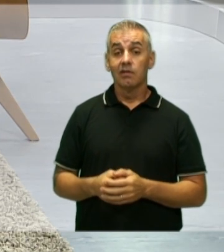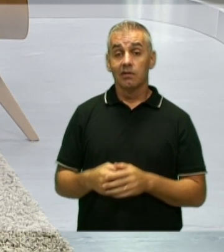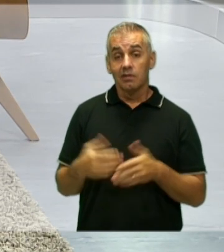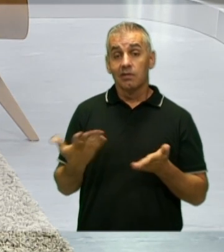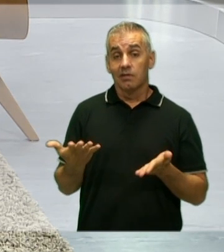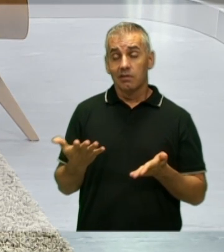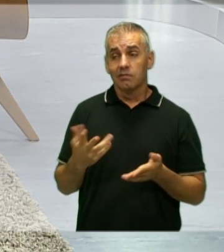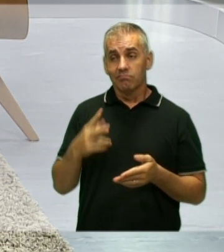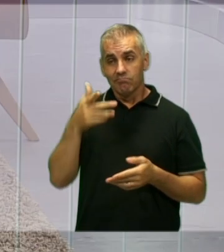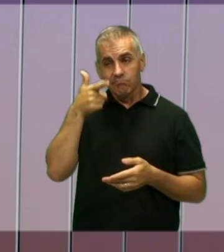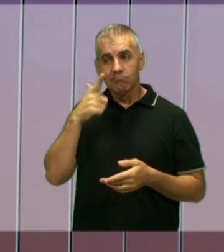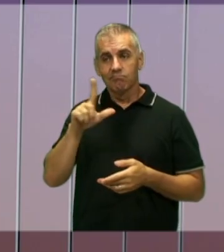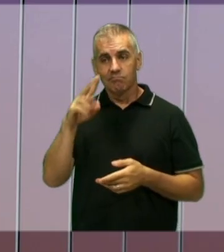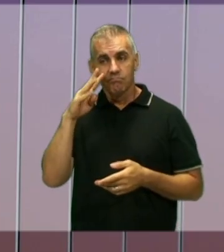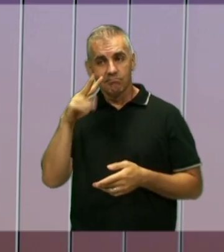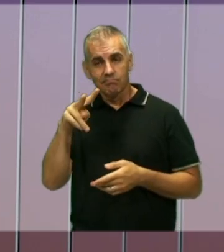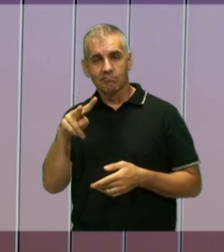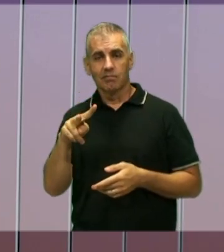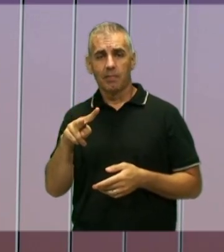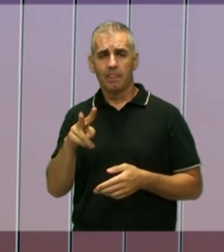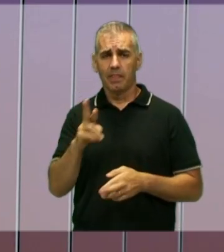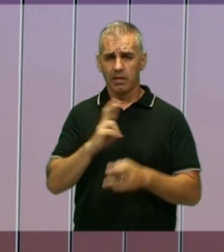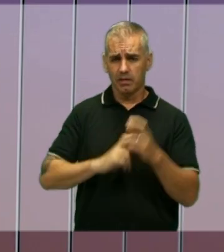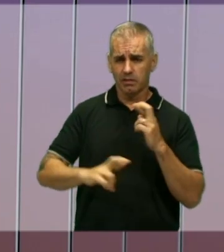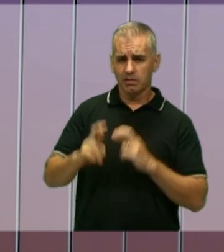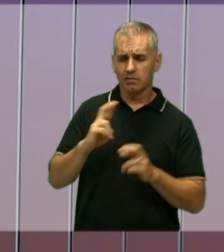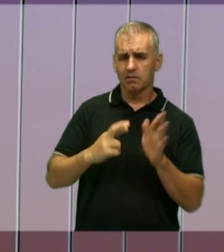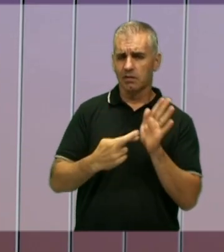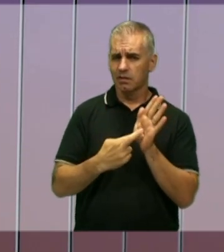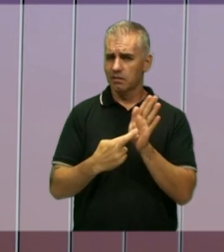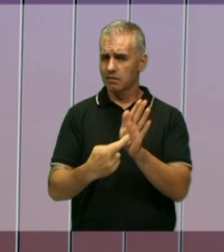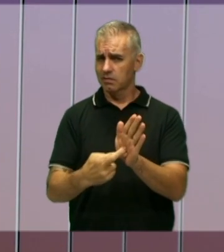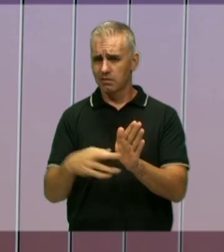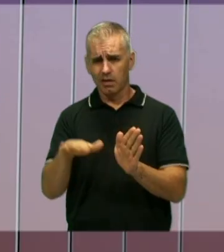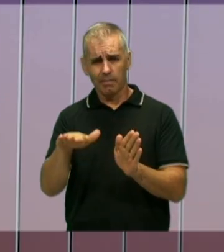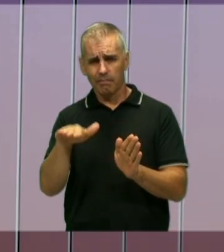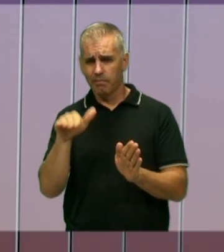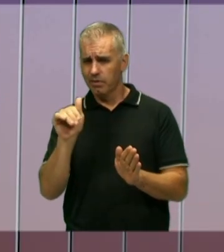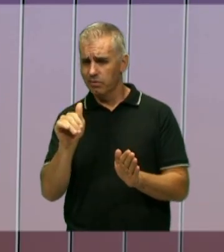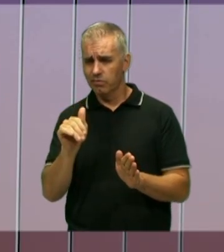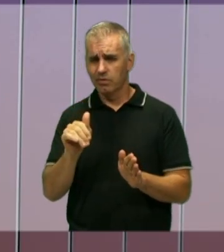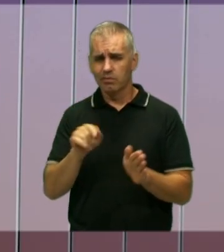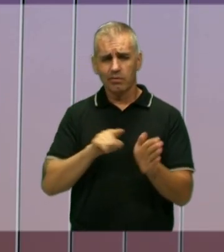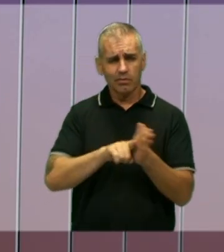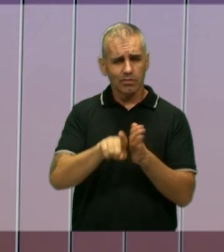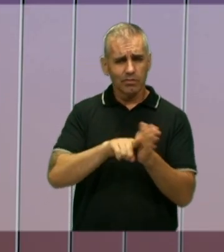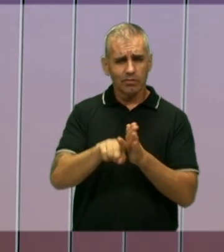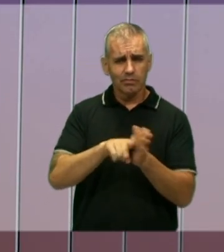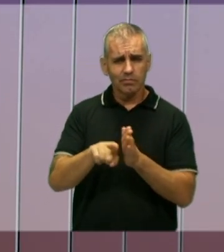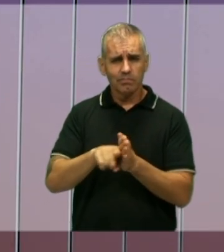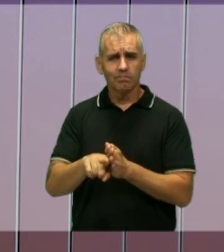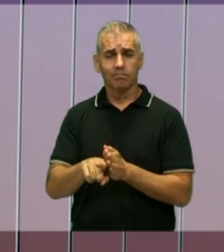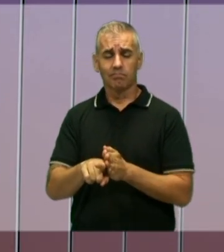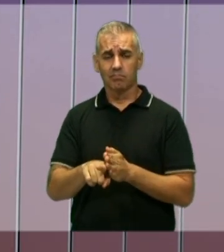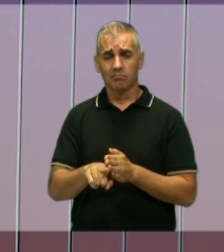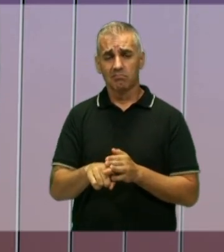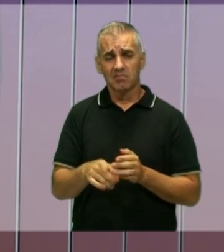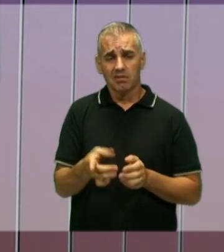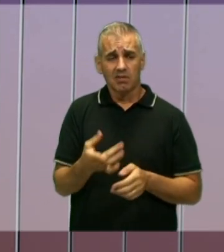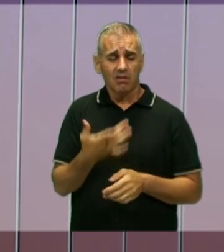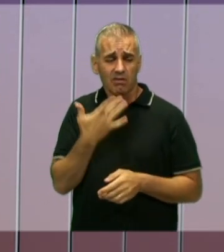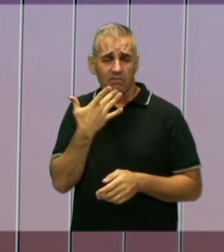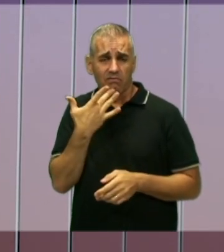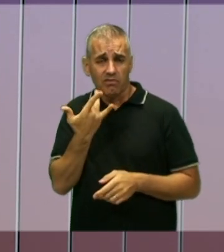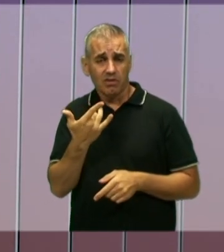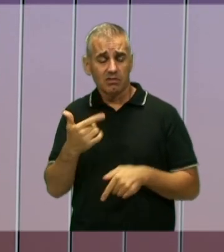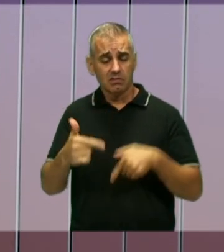consegue ver aqui um resultado. Em relação a requerimentos, a pedidos de dados, eu sou extremamente prático. Assim, como trabalho